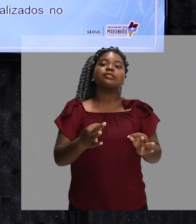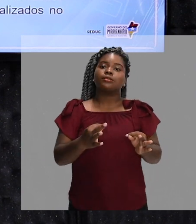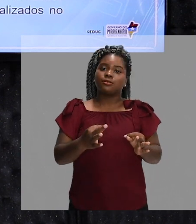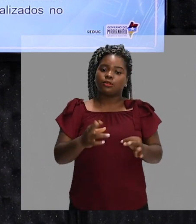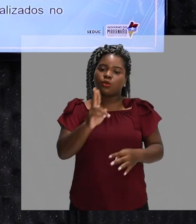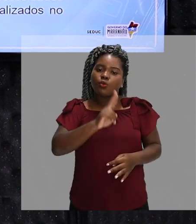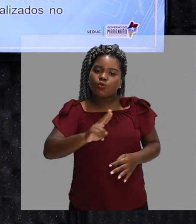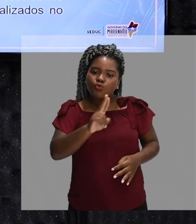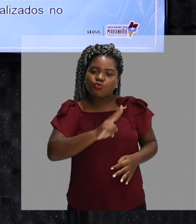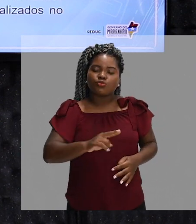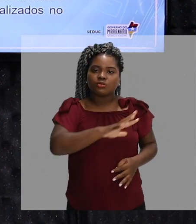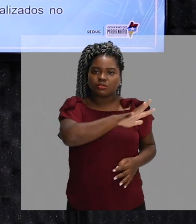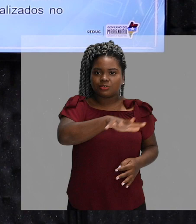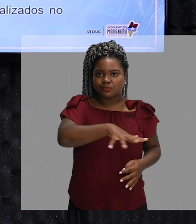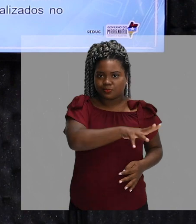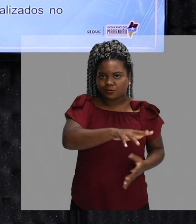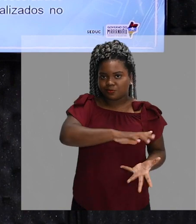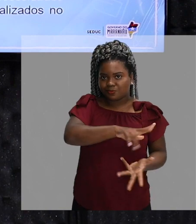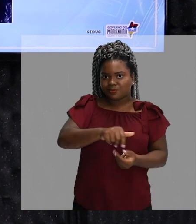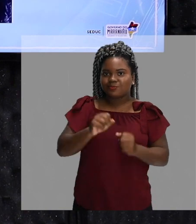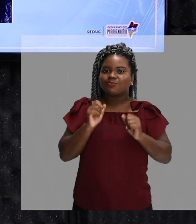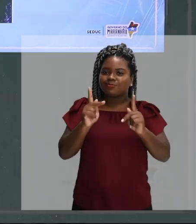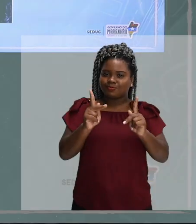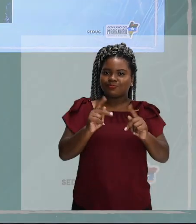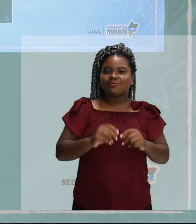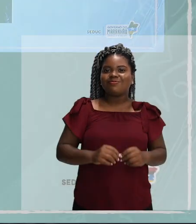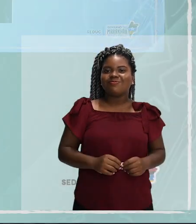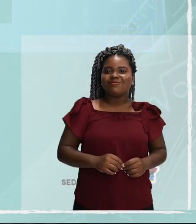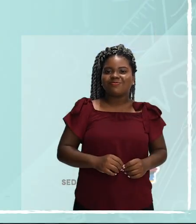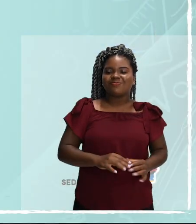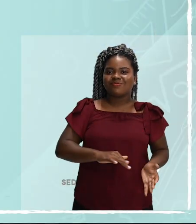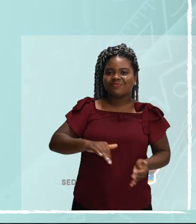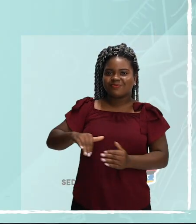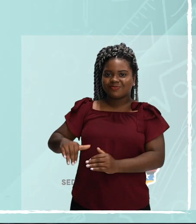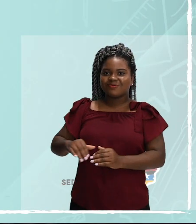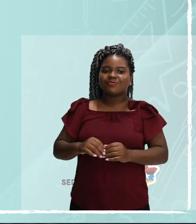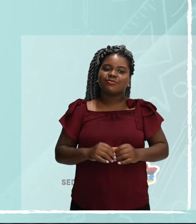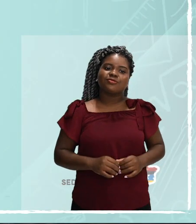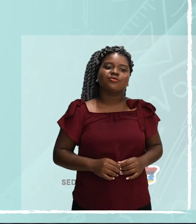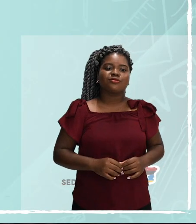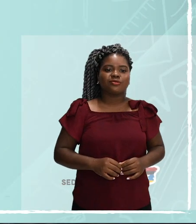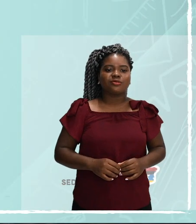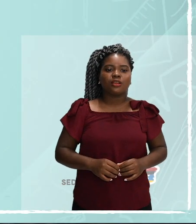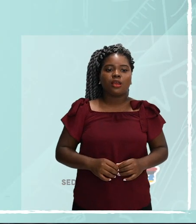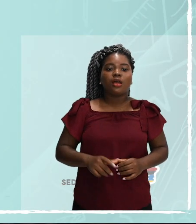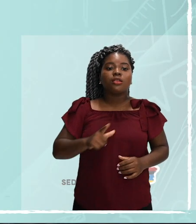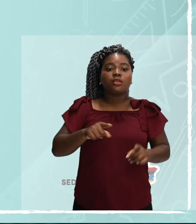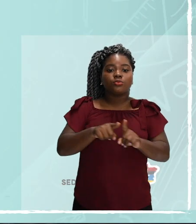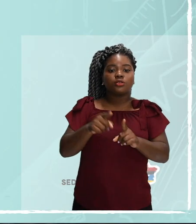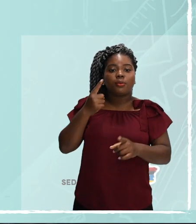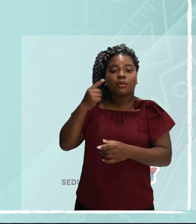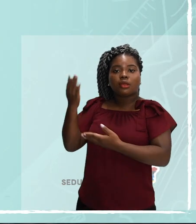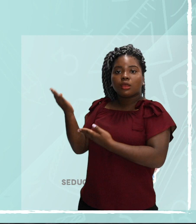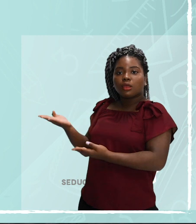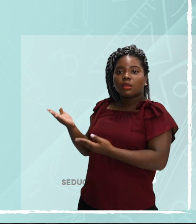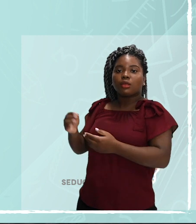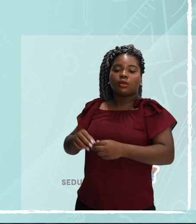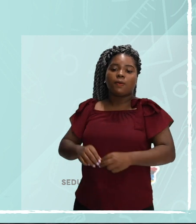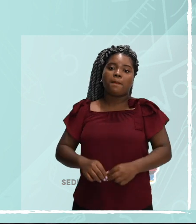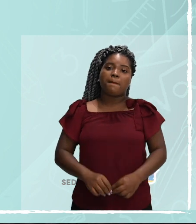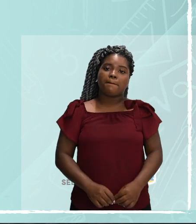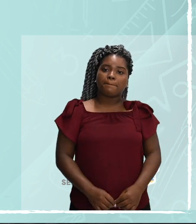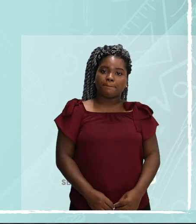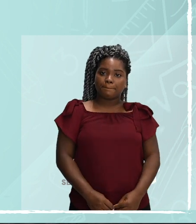do espaço geográfico. Ok? Vamos avançar. Atualmente, as imagens elas são captadas por sensores